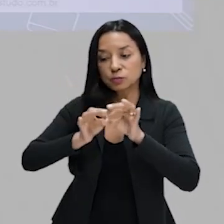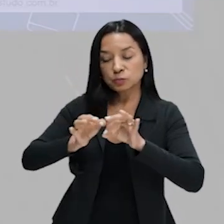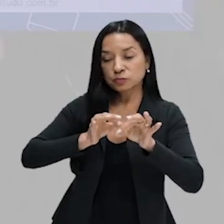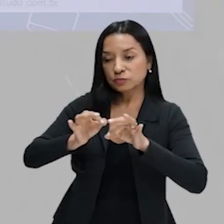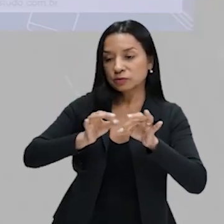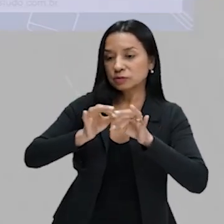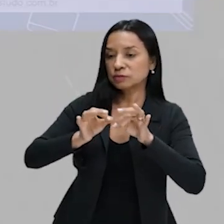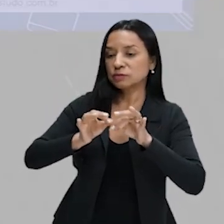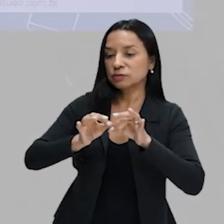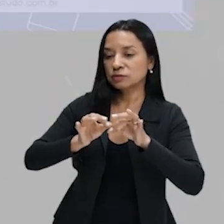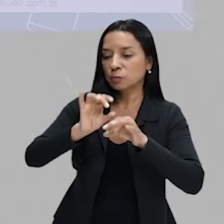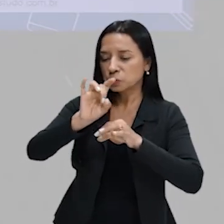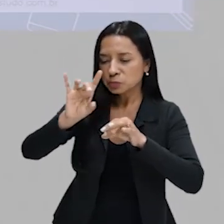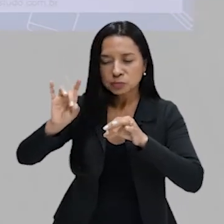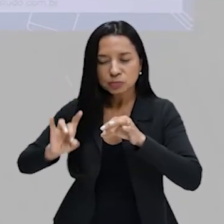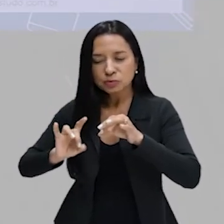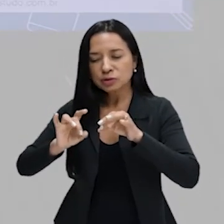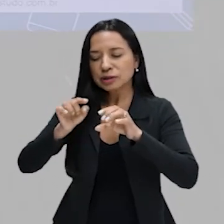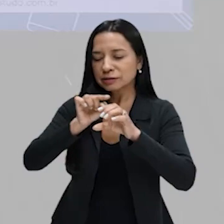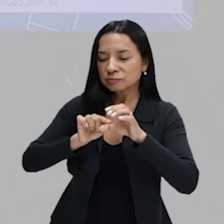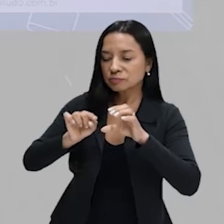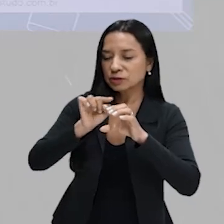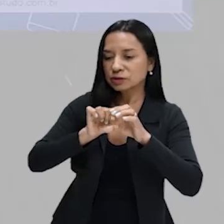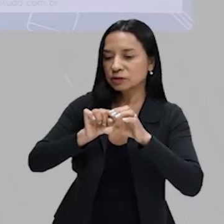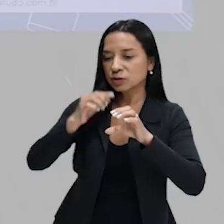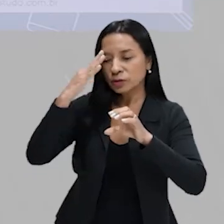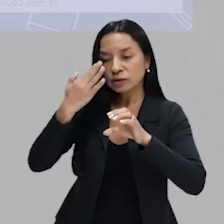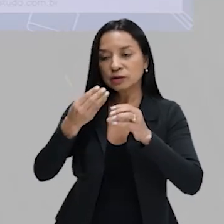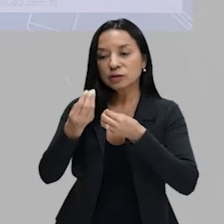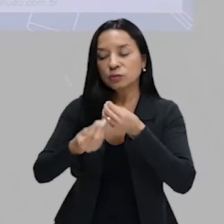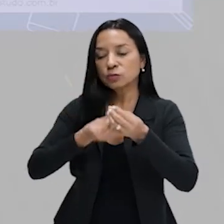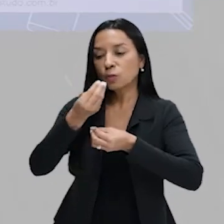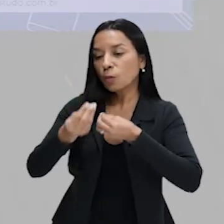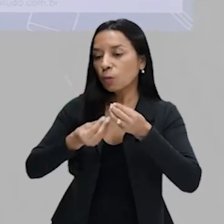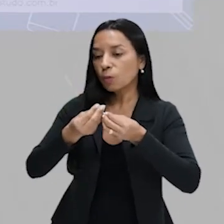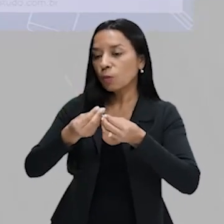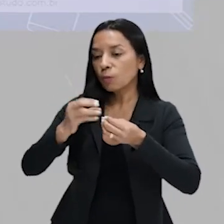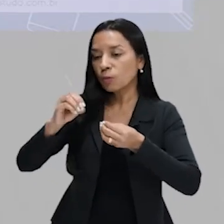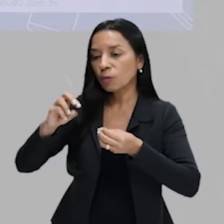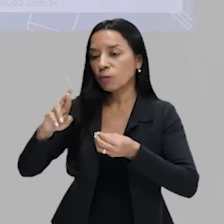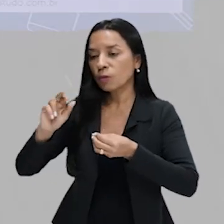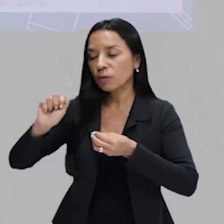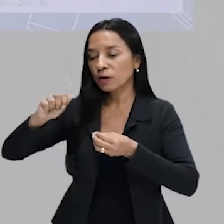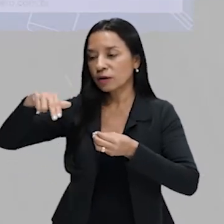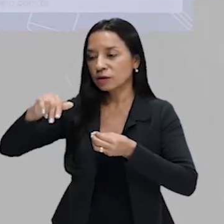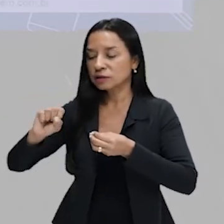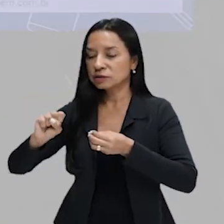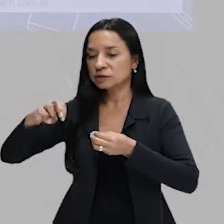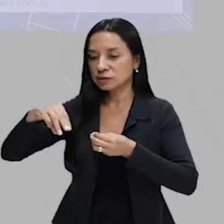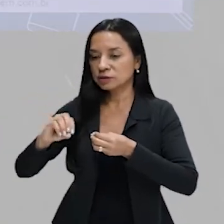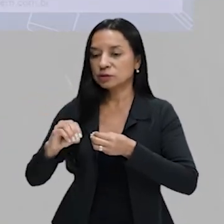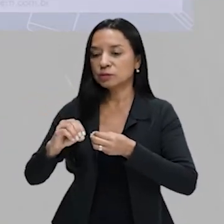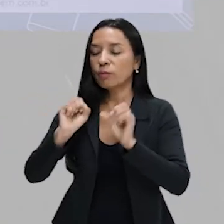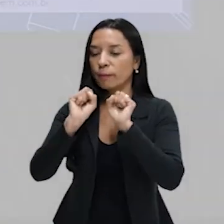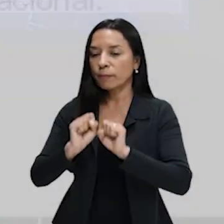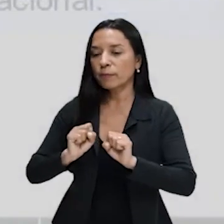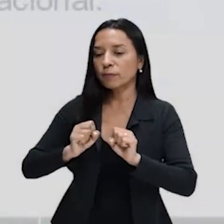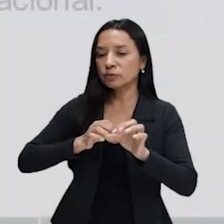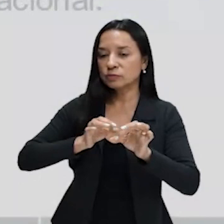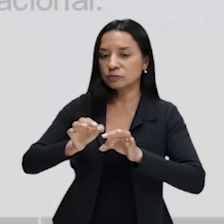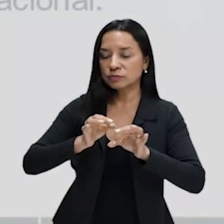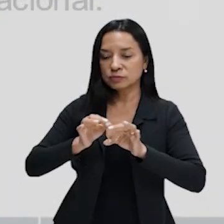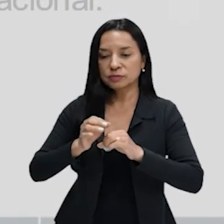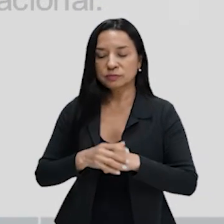organismo, de cada tecido, você entende como o organismo como um todo pode funcionar, tá certo? Uma outra situação é a